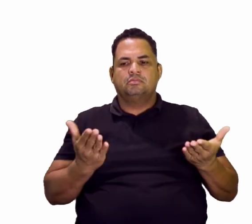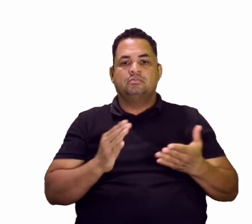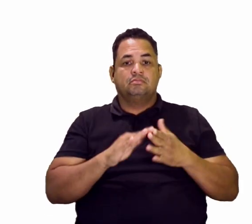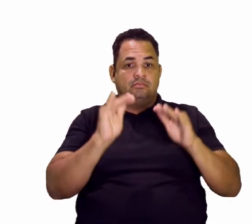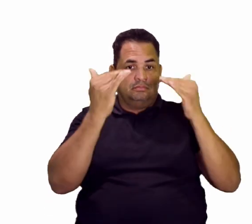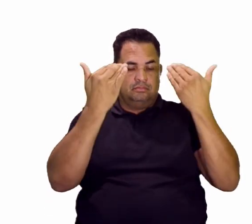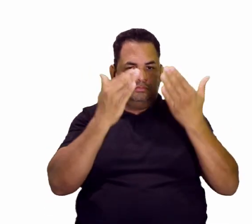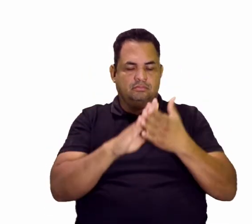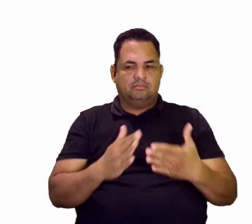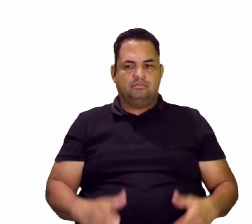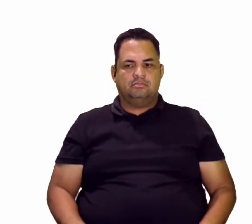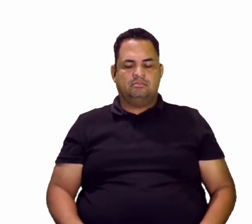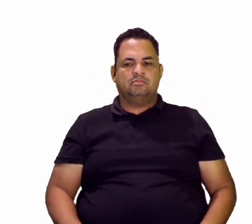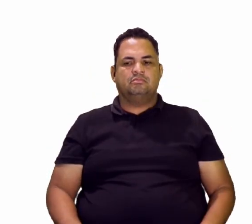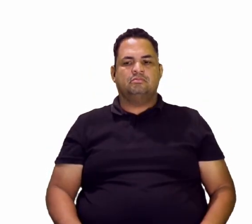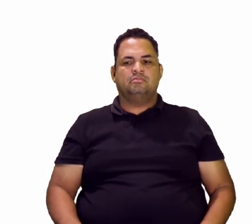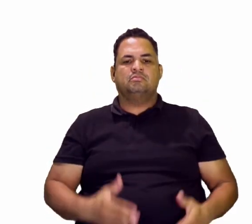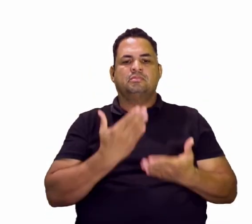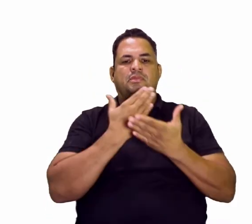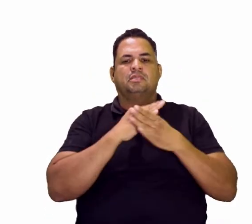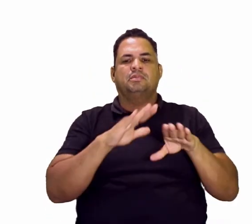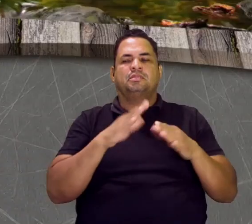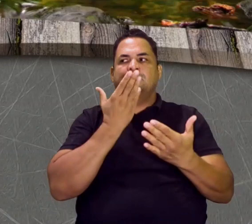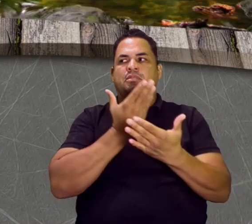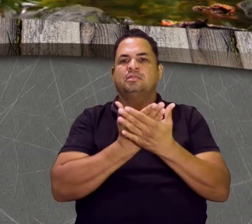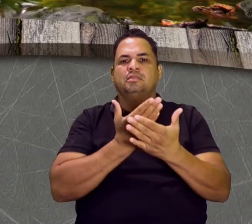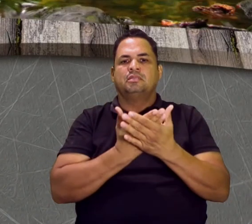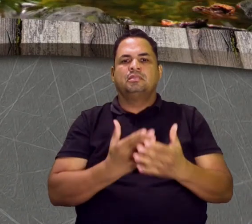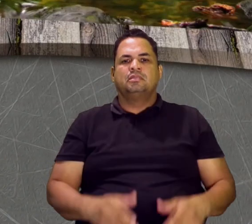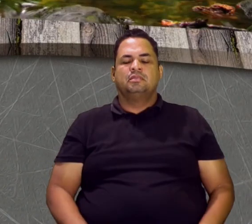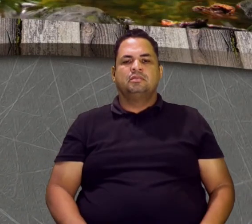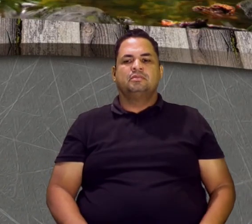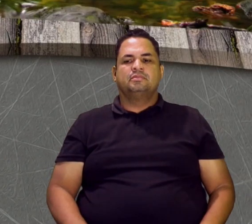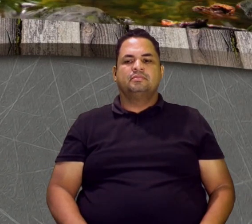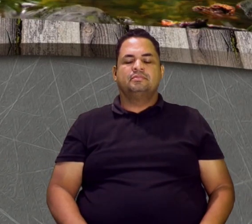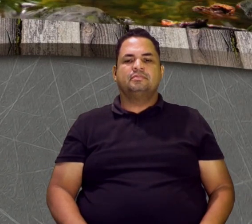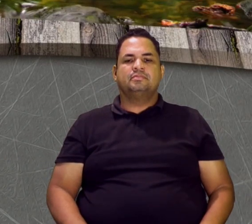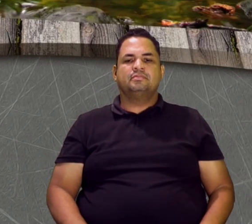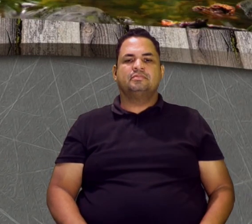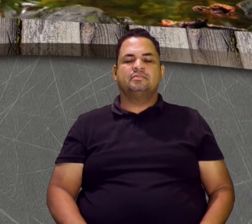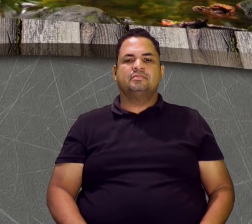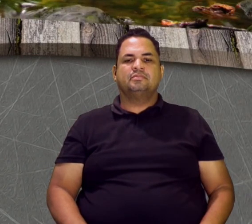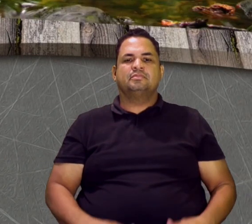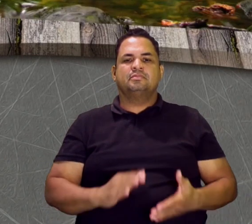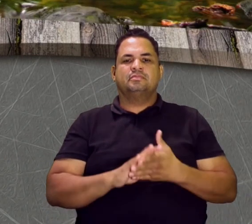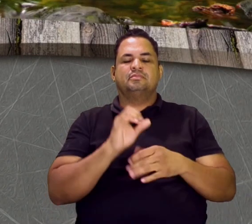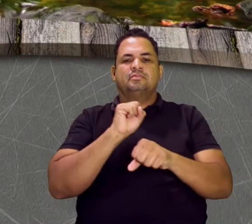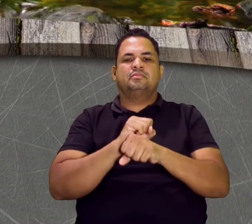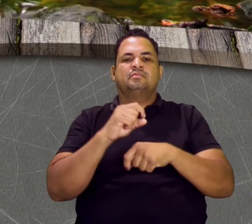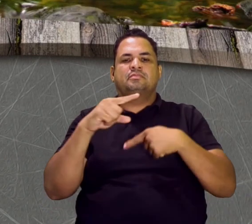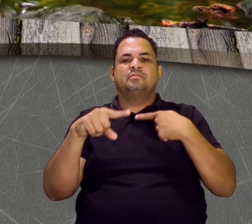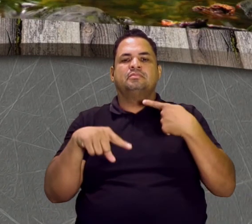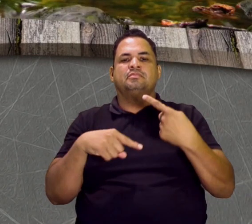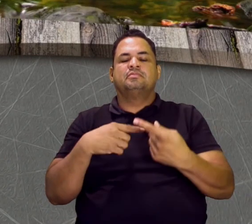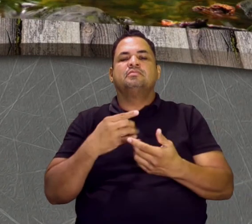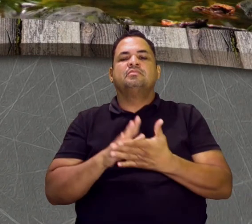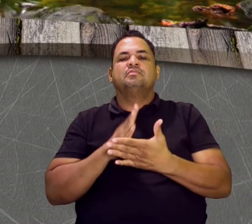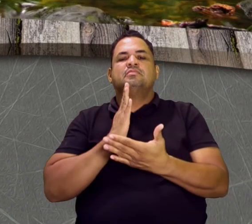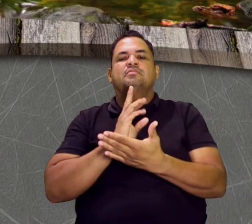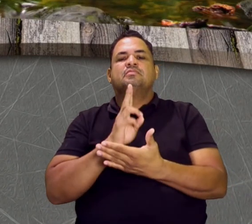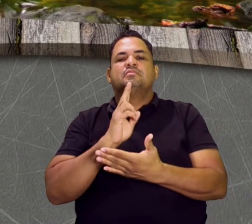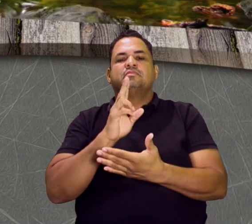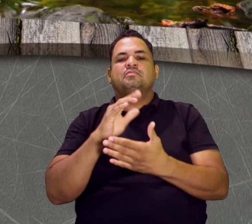para mim. Então, a gente está encerrando essa aula. Cadê eu? Aê! E aí, a gente te aguarda para dar continuidade no